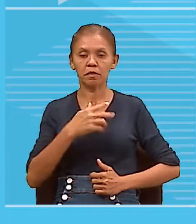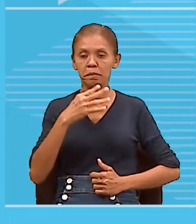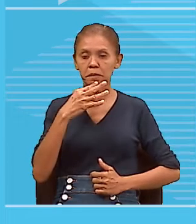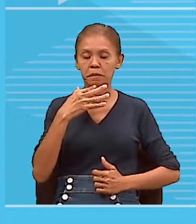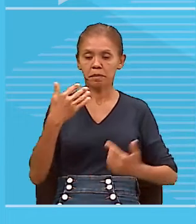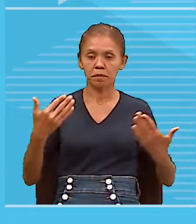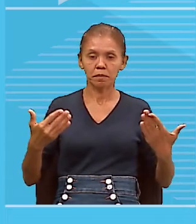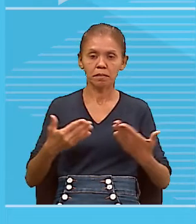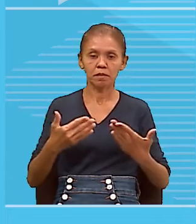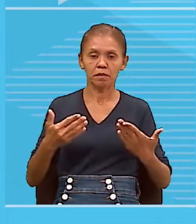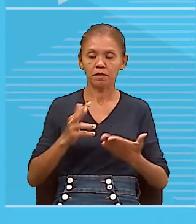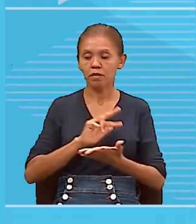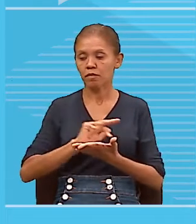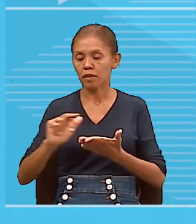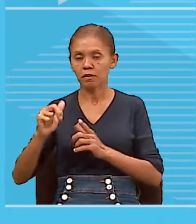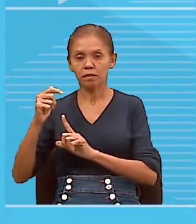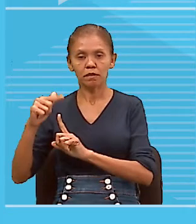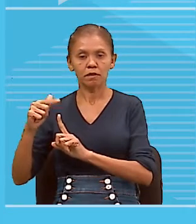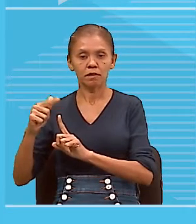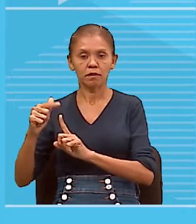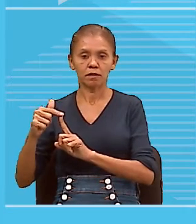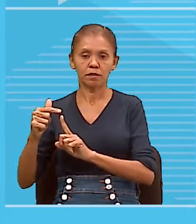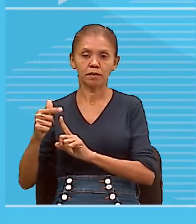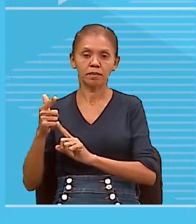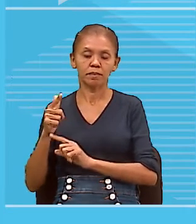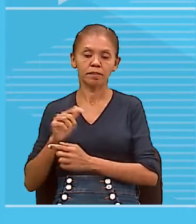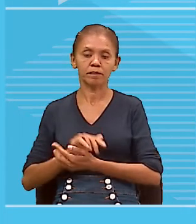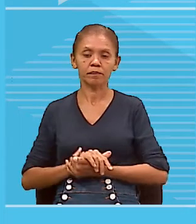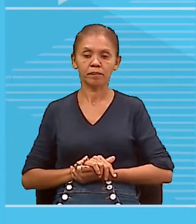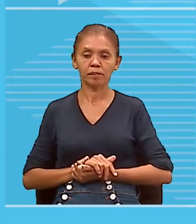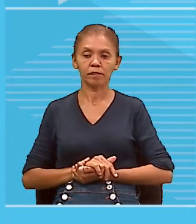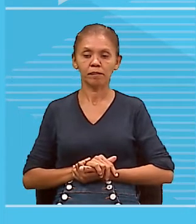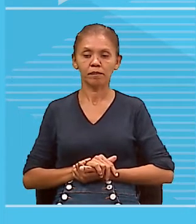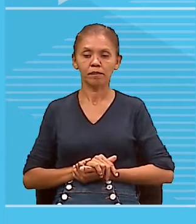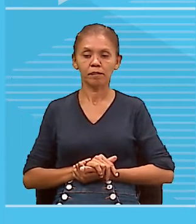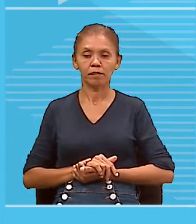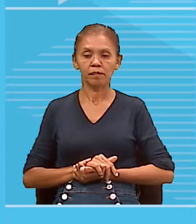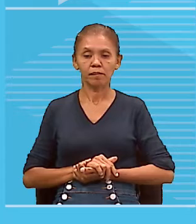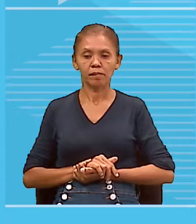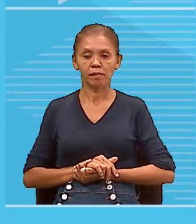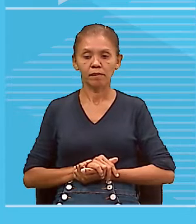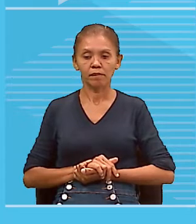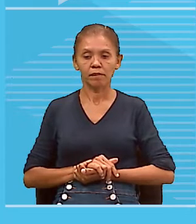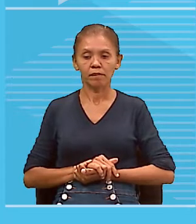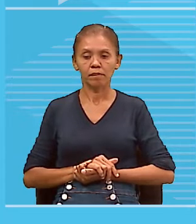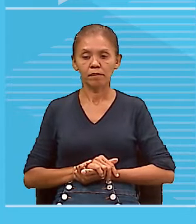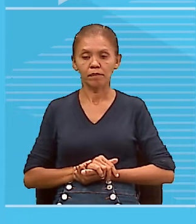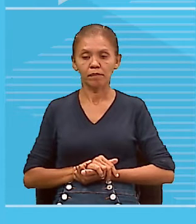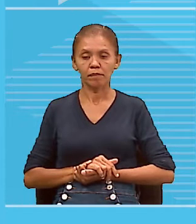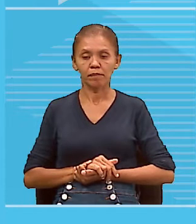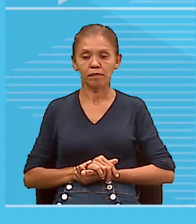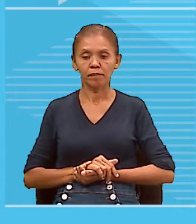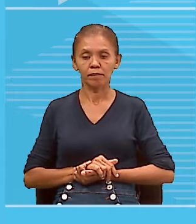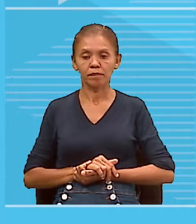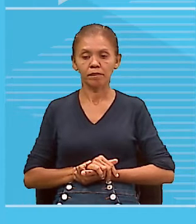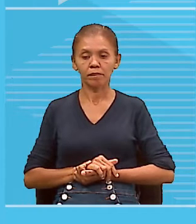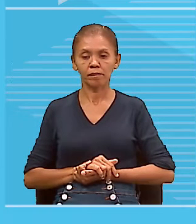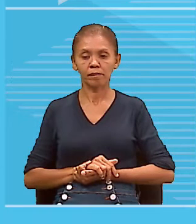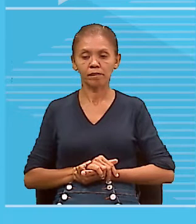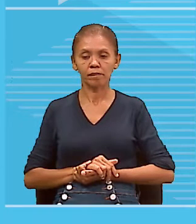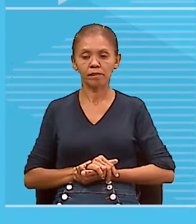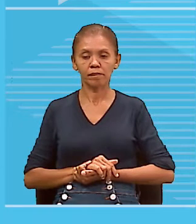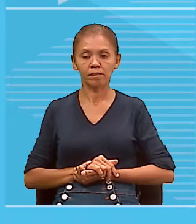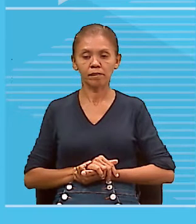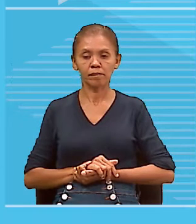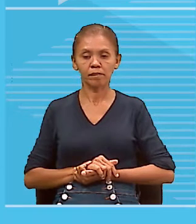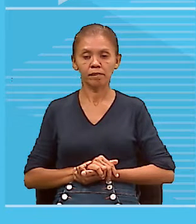chimpanzés orangotangos e tantos outros macacos que existe uma diversidade danada né de macacos